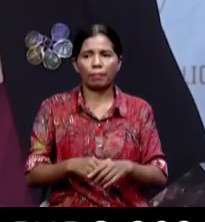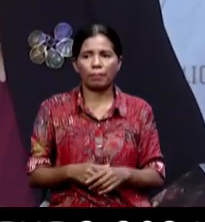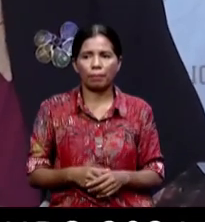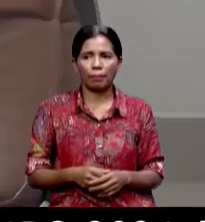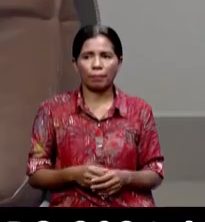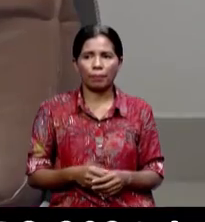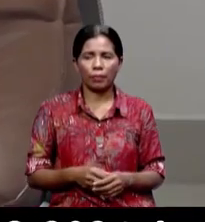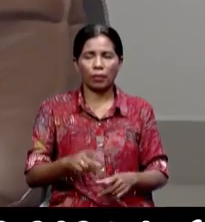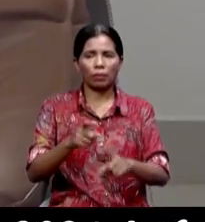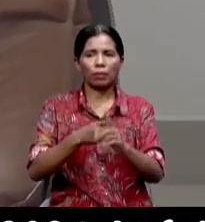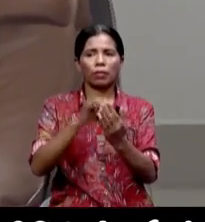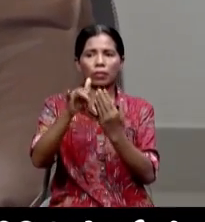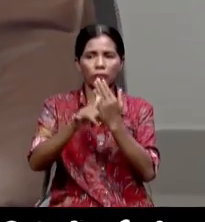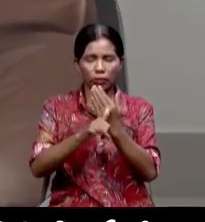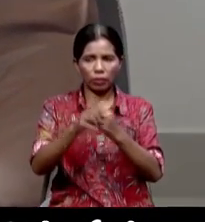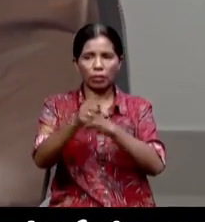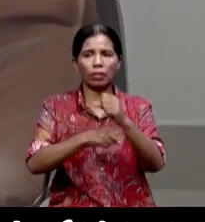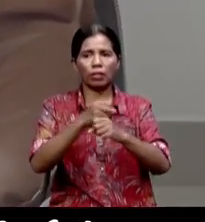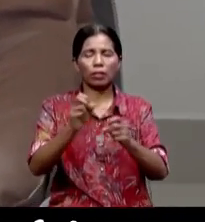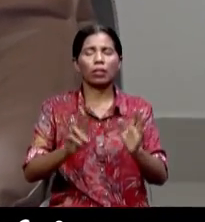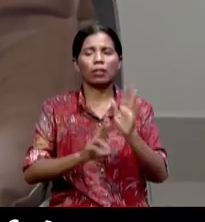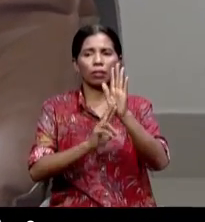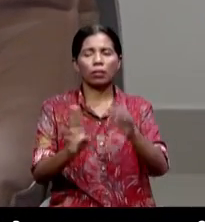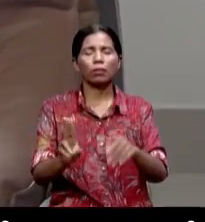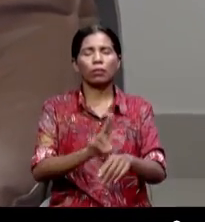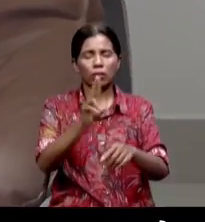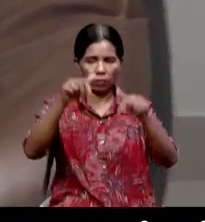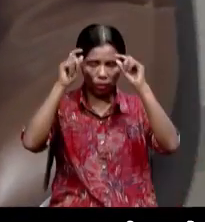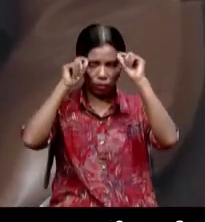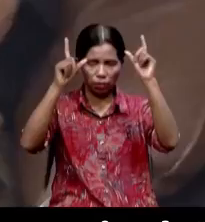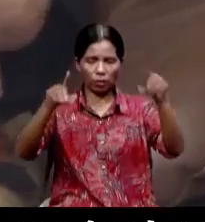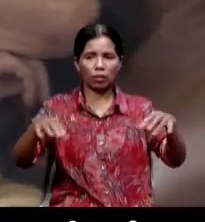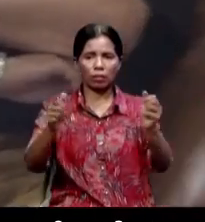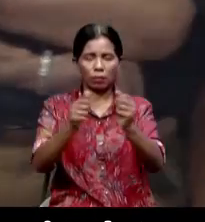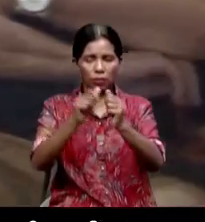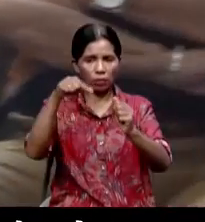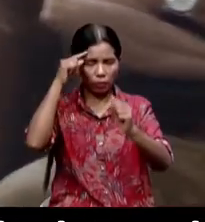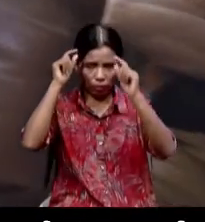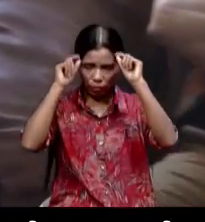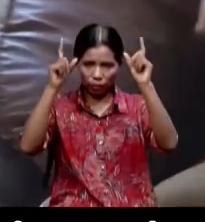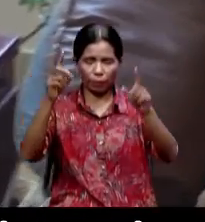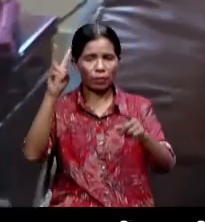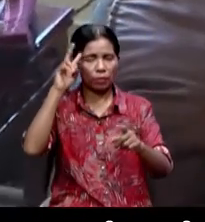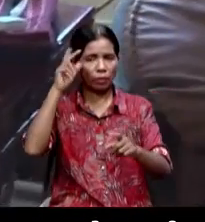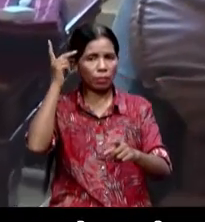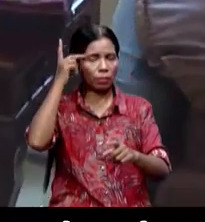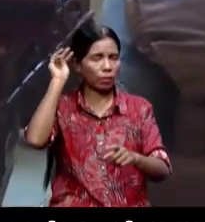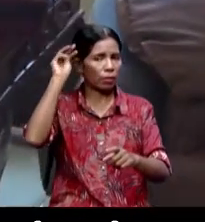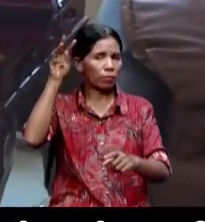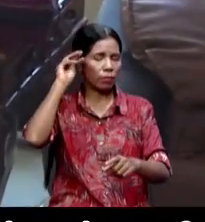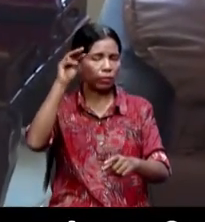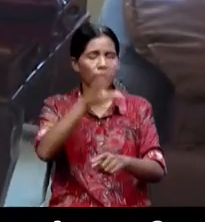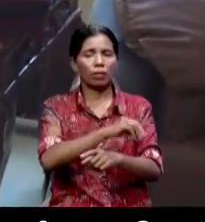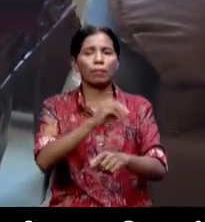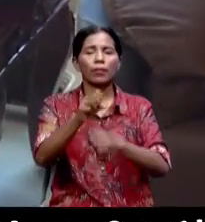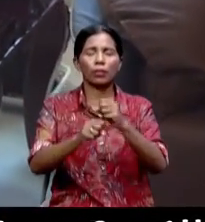country. Ia fulan Junyu Tinane, representante UNICEF ya Timor Leste, establece acordo ho governo Timor Leste, liu si vice primer ministro, ministro coordenador